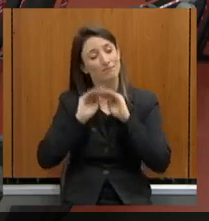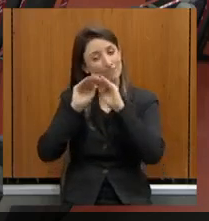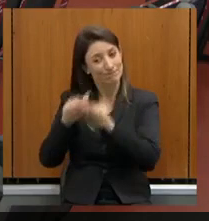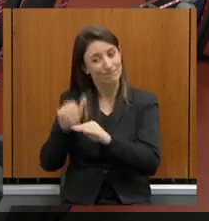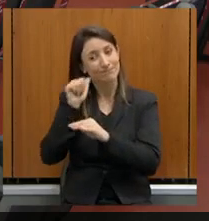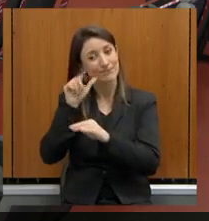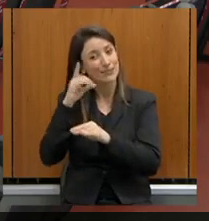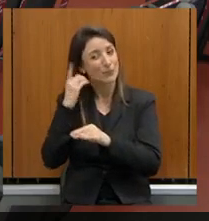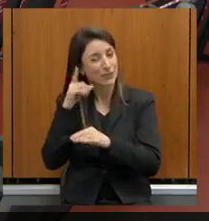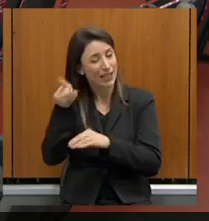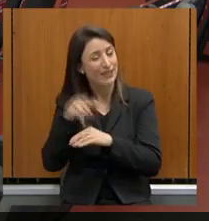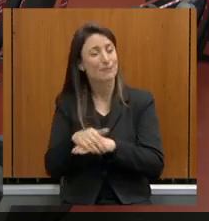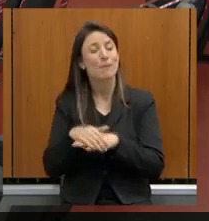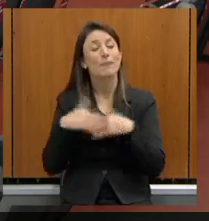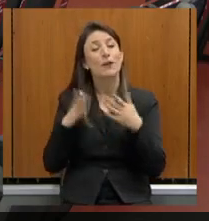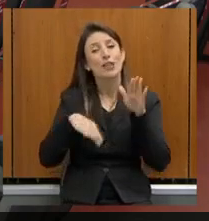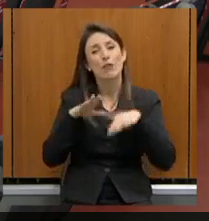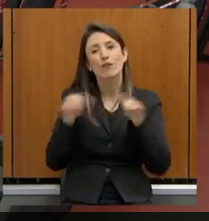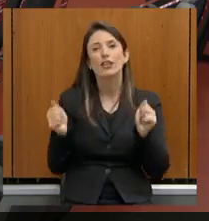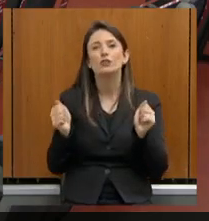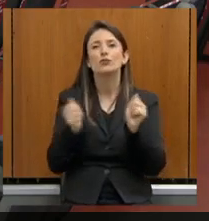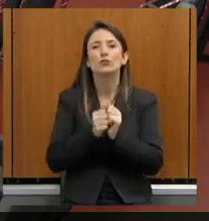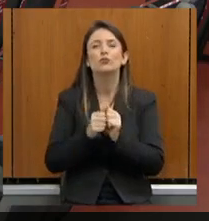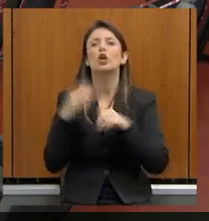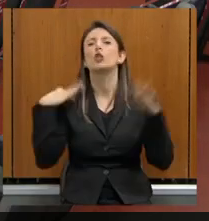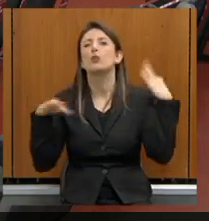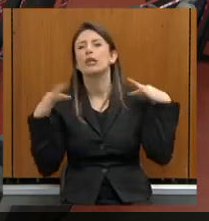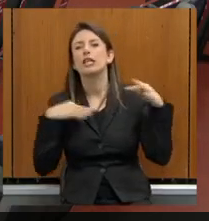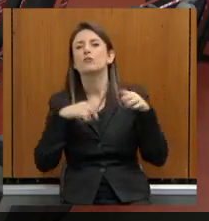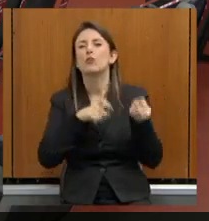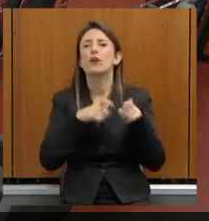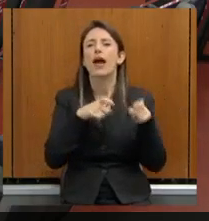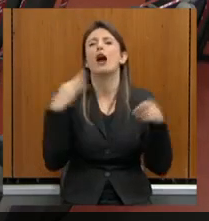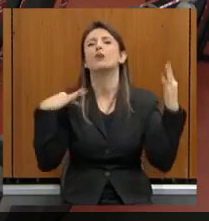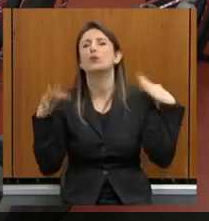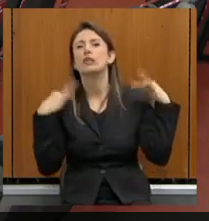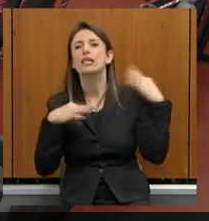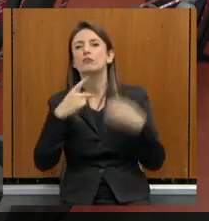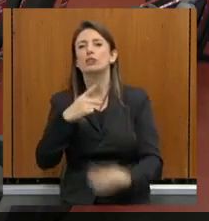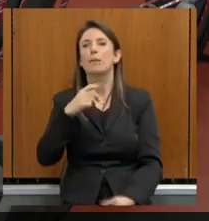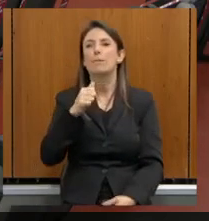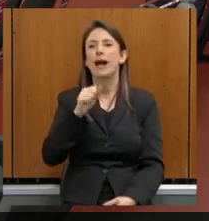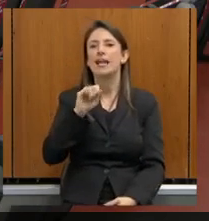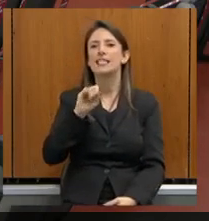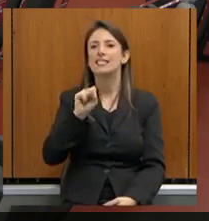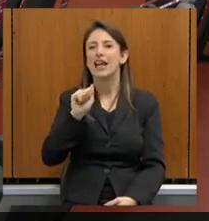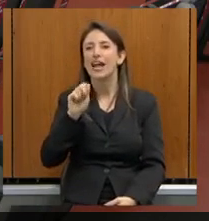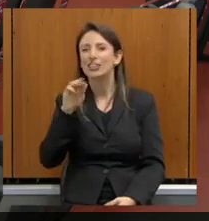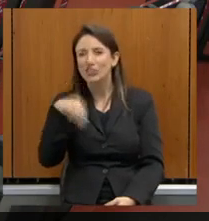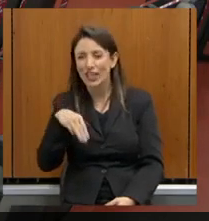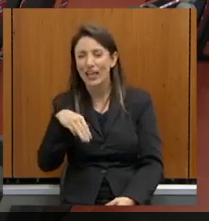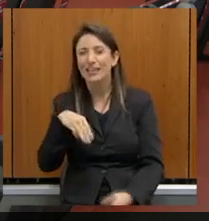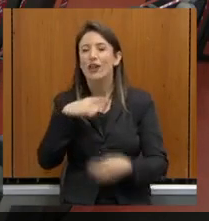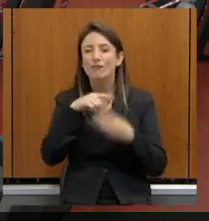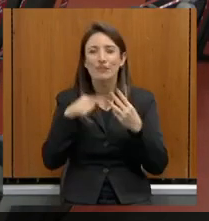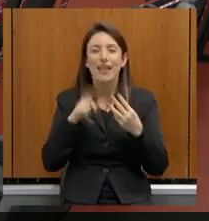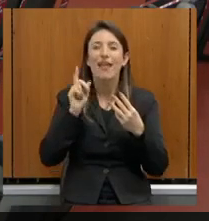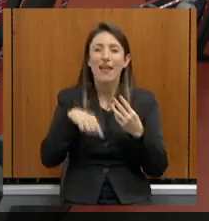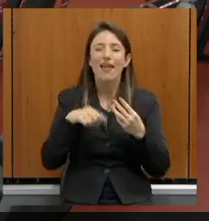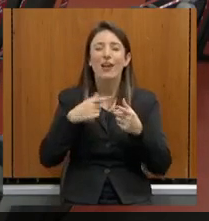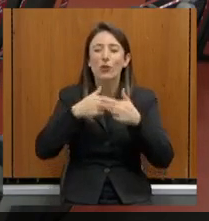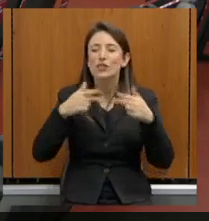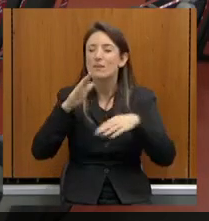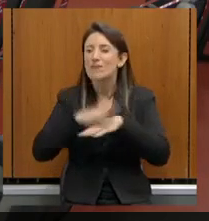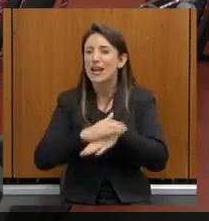seja com turismo rural turismo de paisagem é a coisa mais importante para a próxima